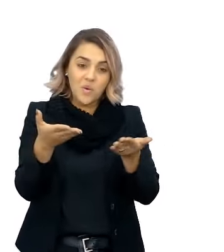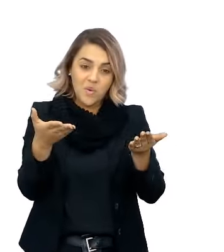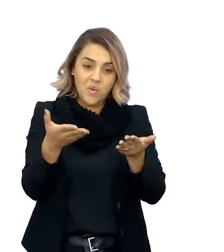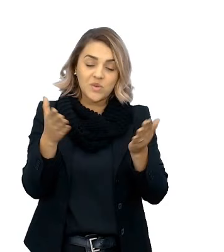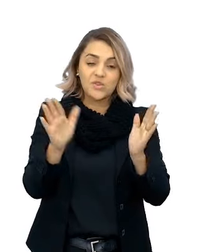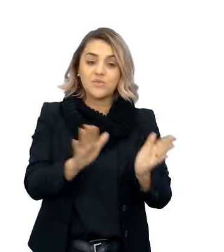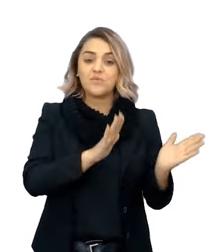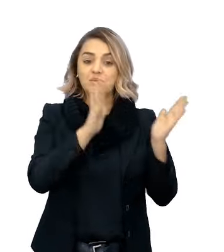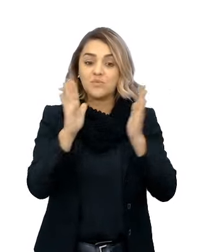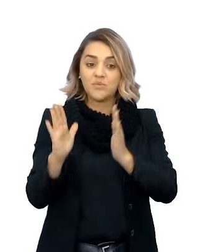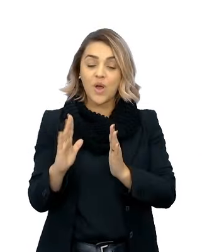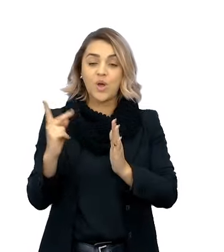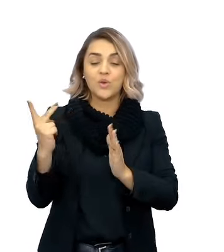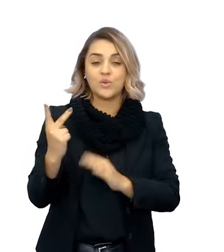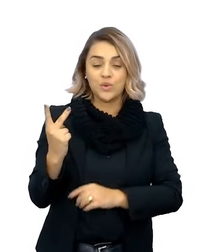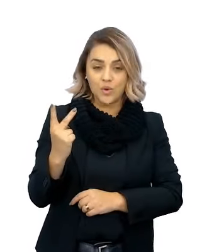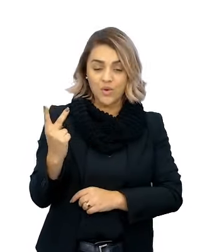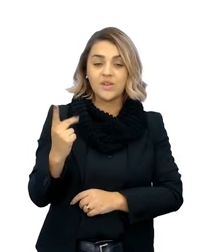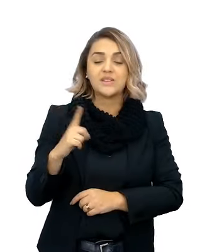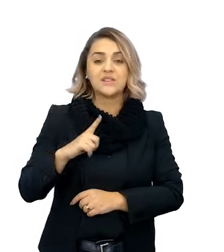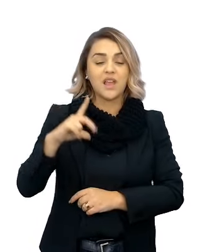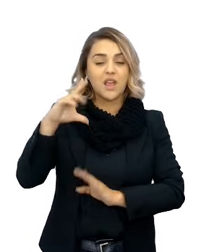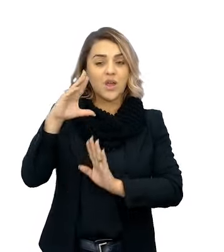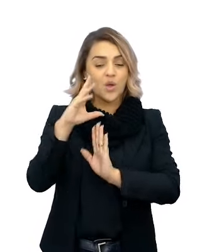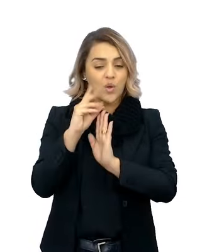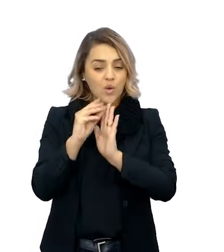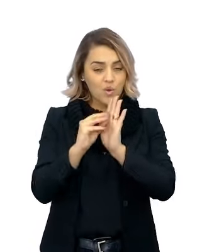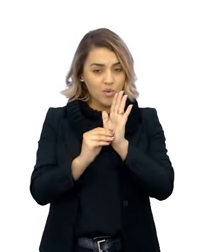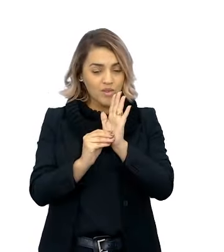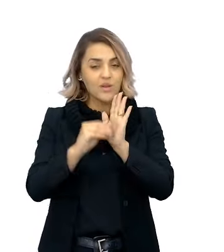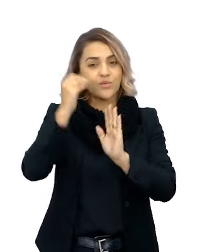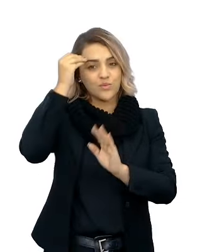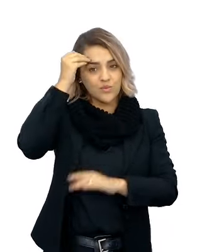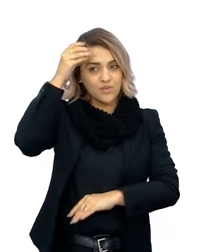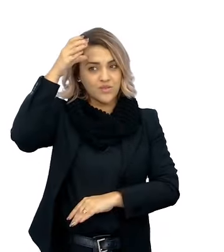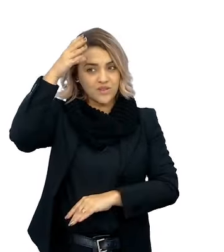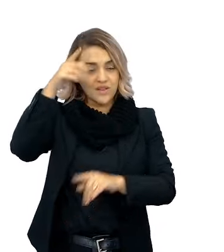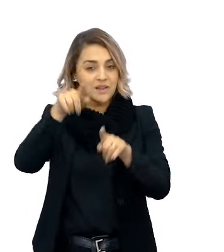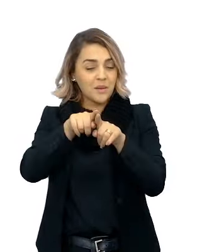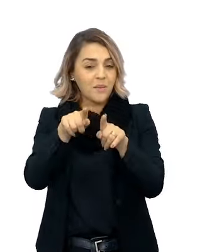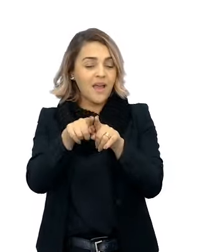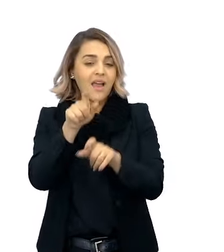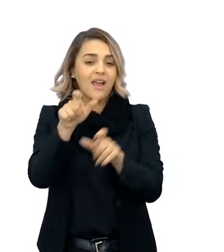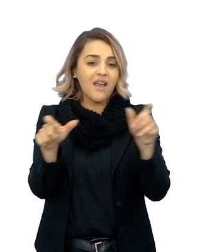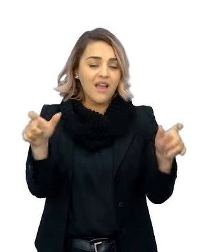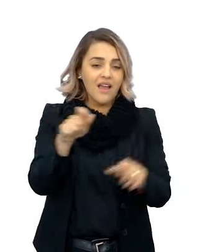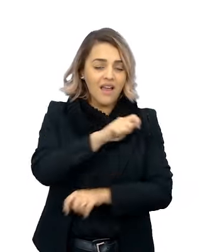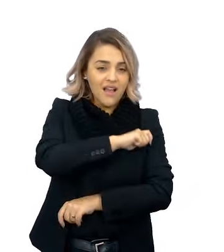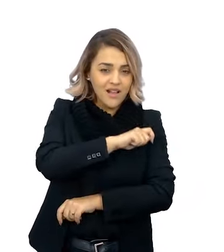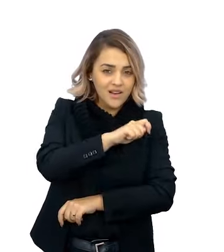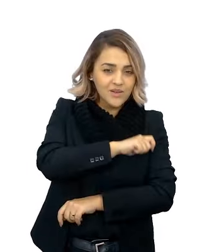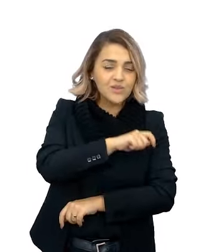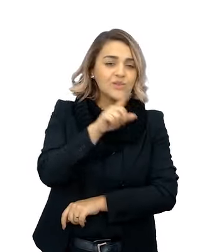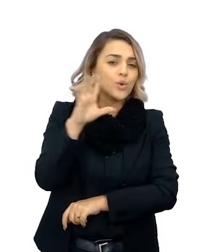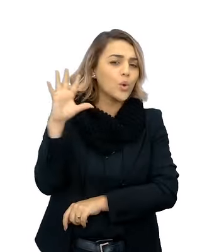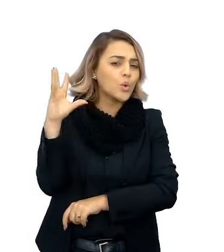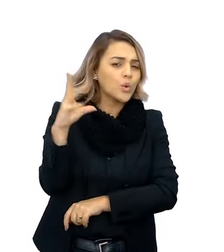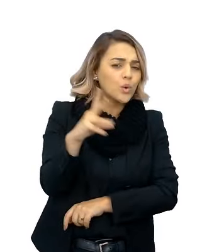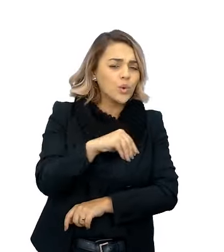conhecimentos, do conhecimento do conteúdo e dos estudantes, como uma coisa, né, todos esses conhecimentos, eles